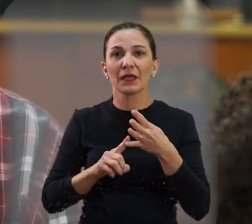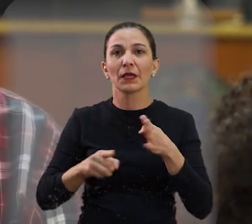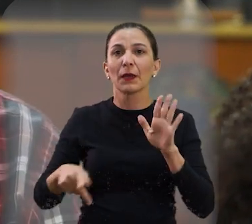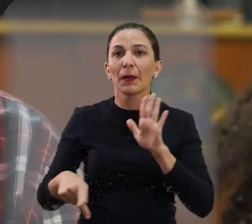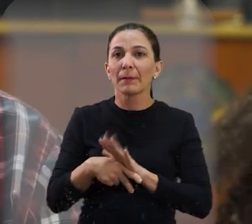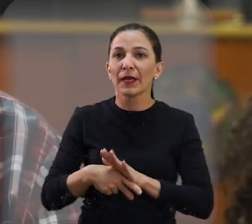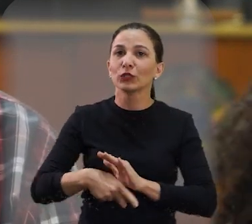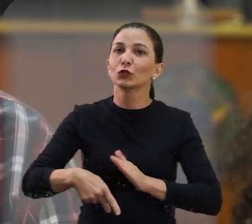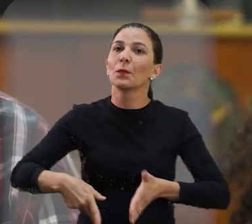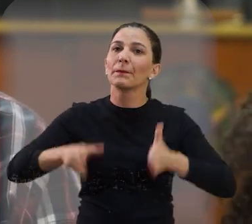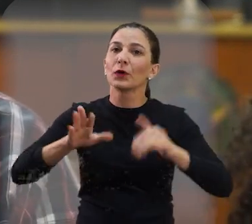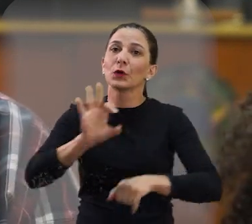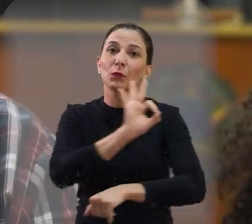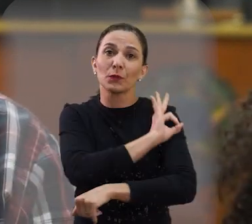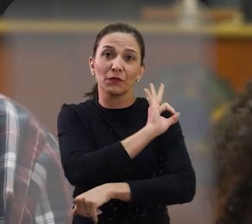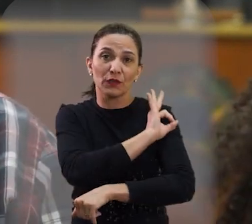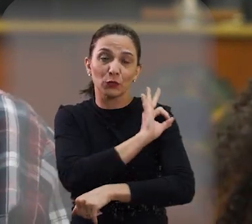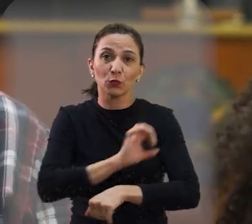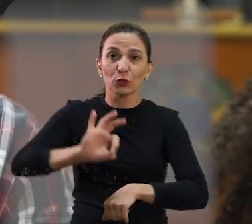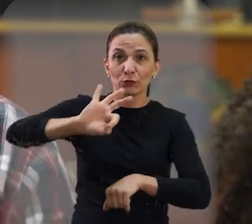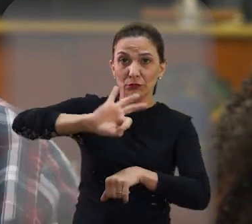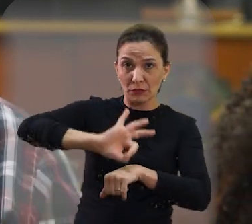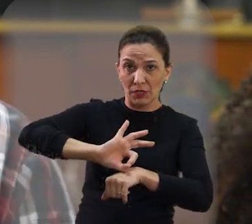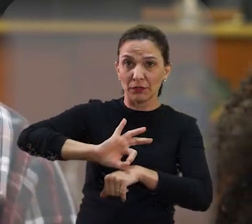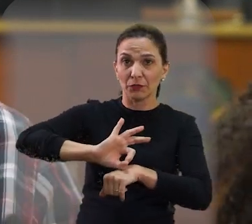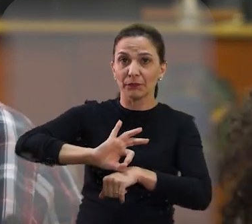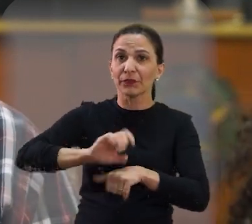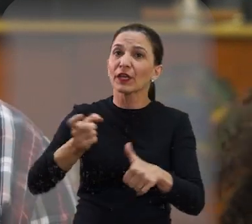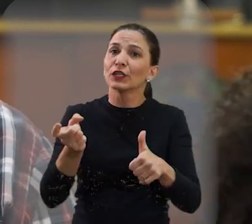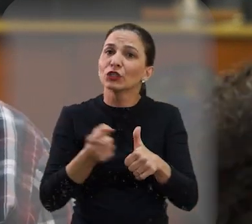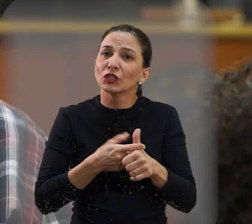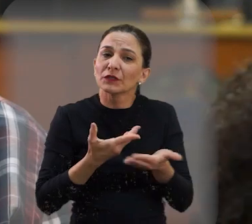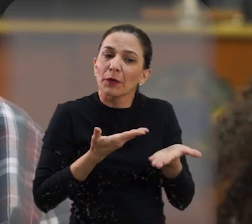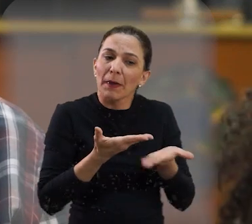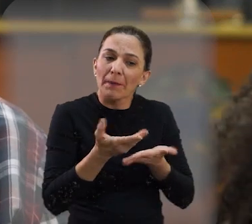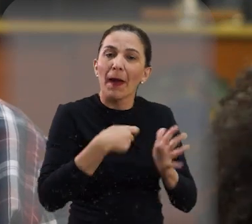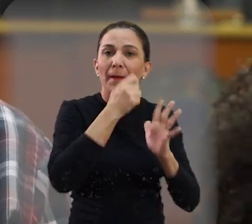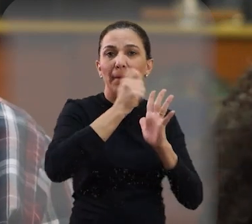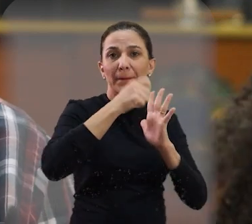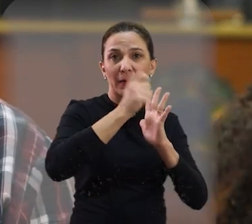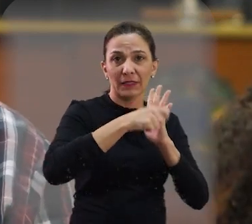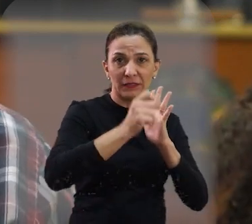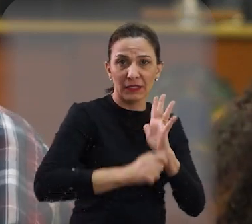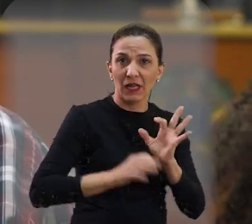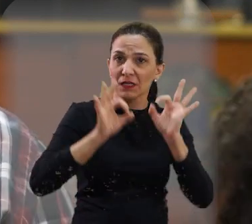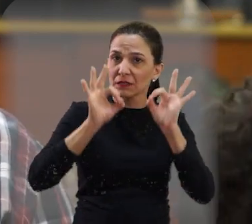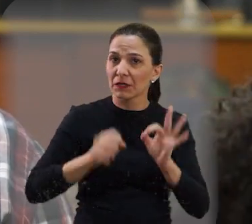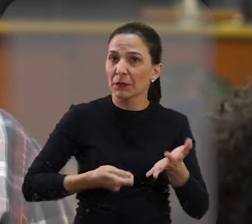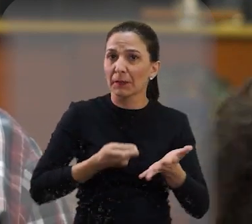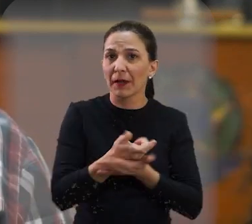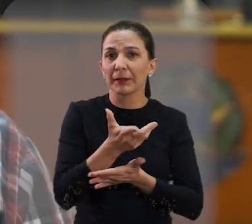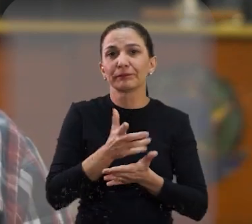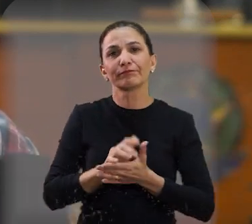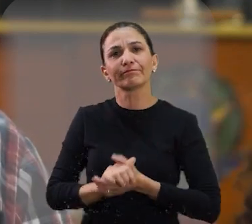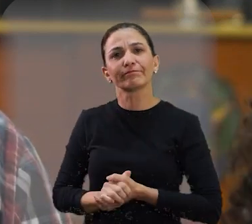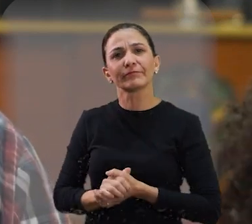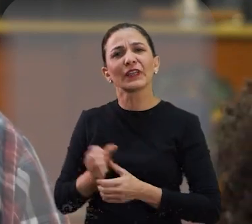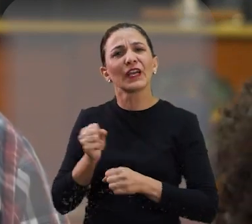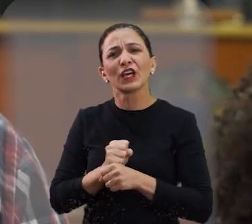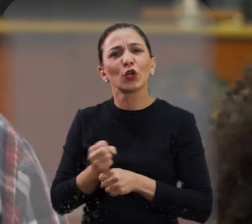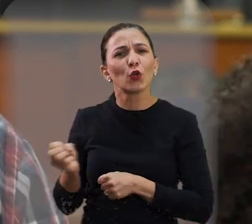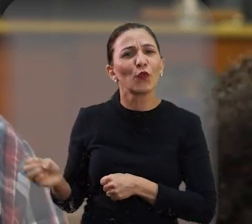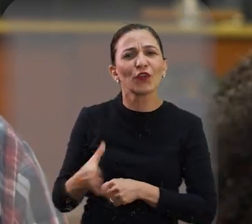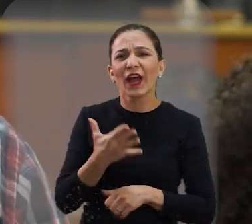no Passo Municipal no prédio aqui no centro e negociar sua dívida parcelar e por suas Finanças em dias